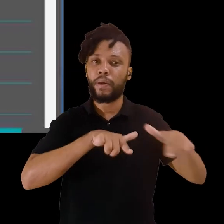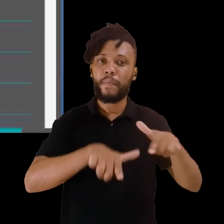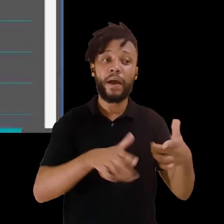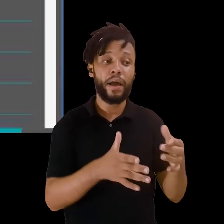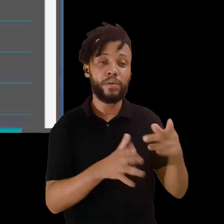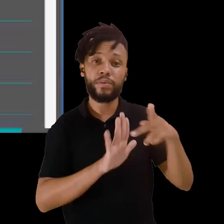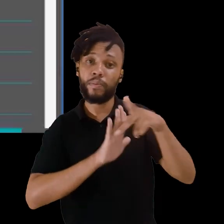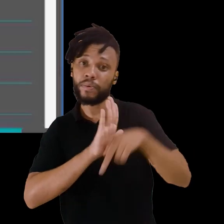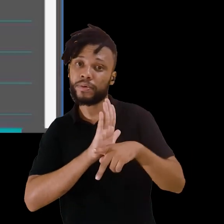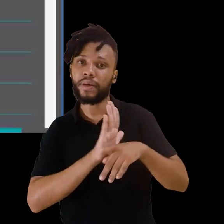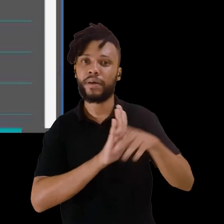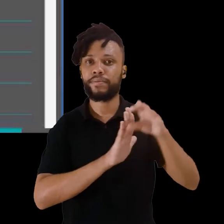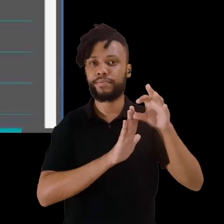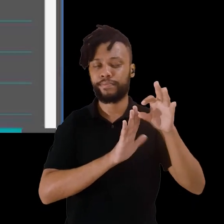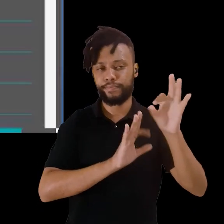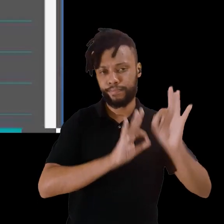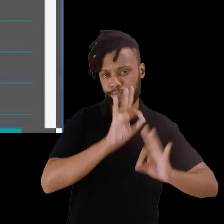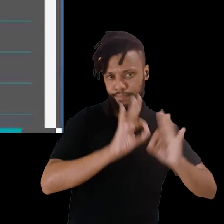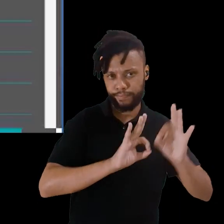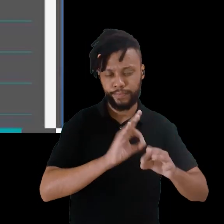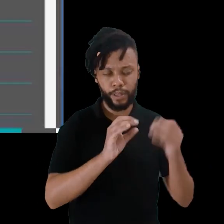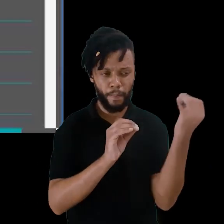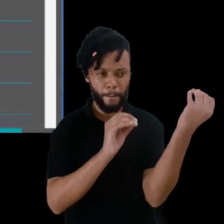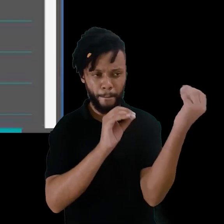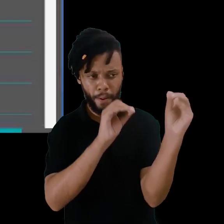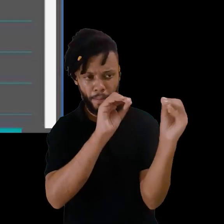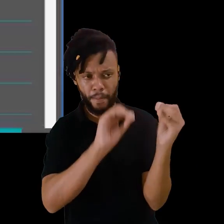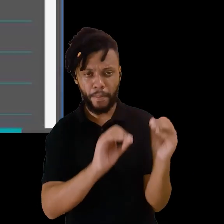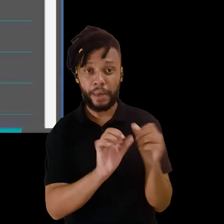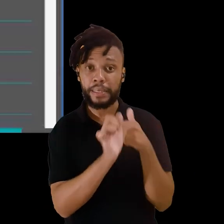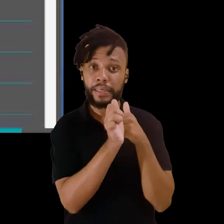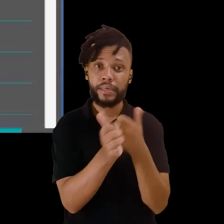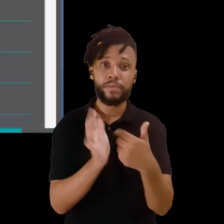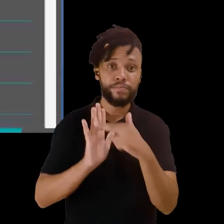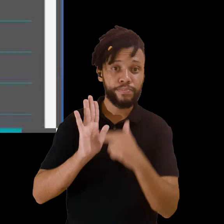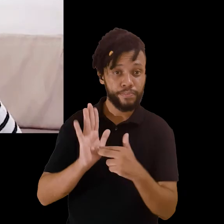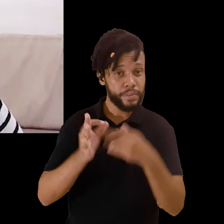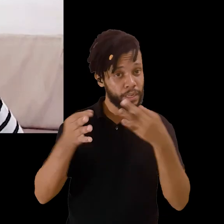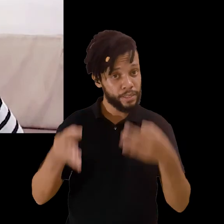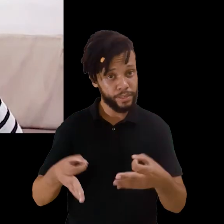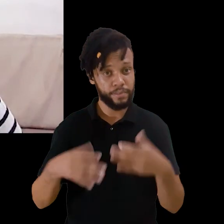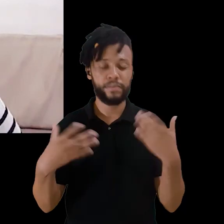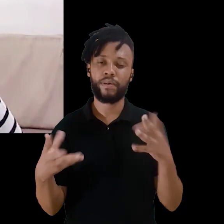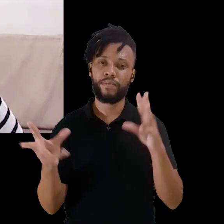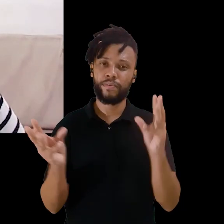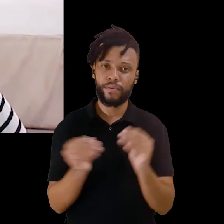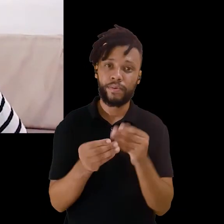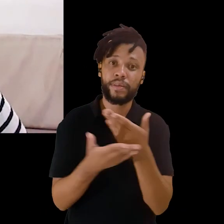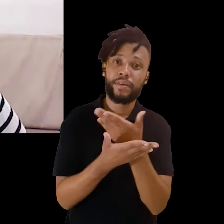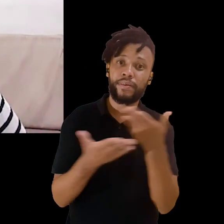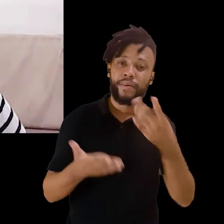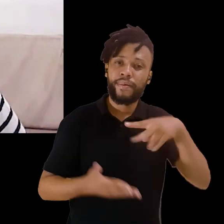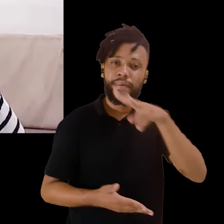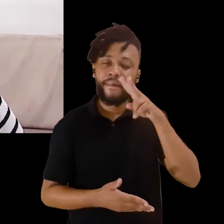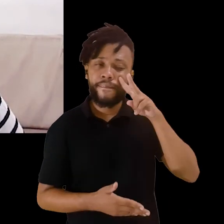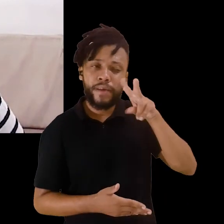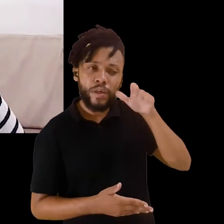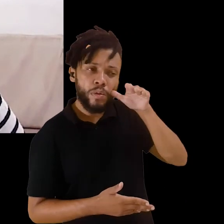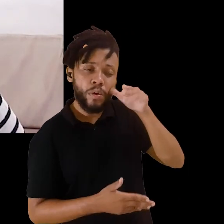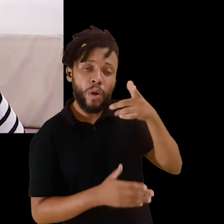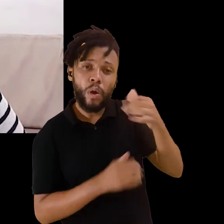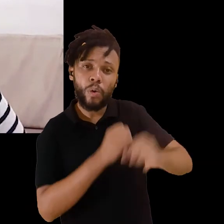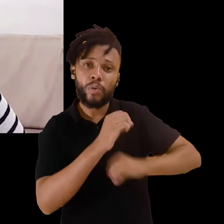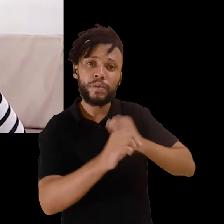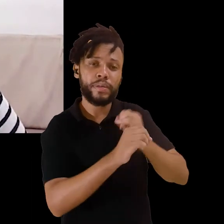dá para você escrever o seu projeto bem, fazer um projeto todo certinho, tá? Bom, como vocês viram, o site é um